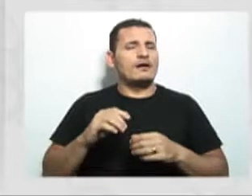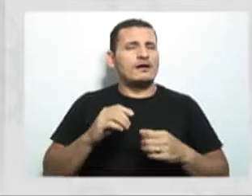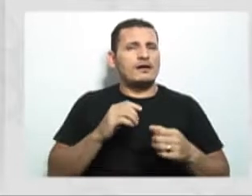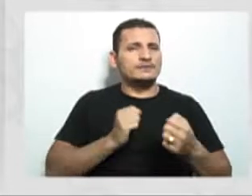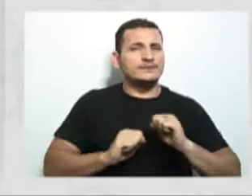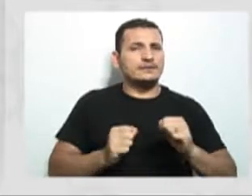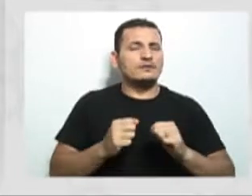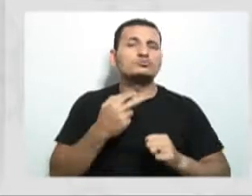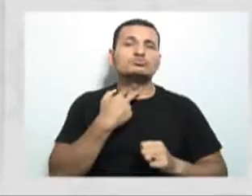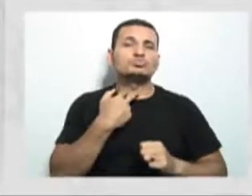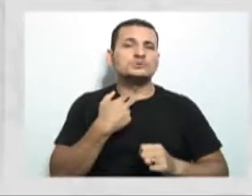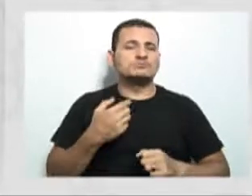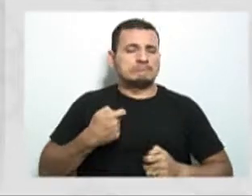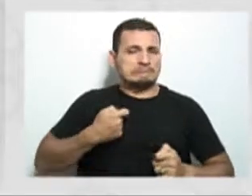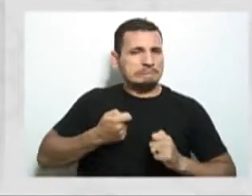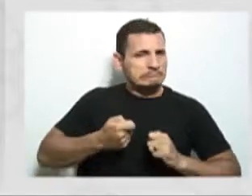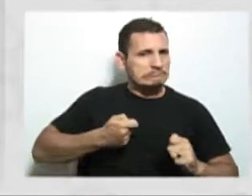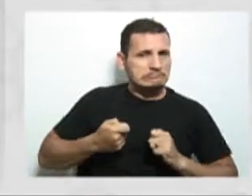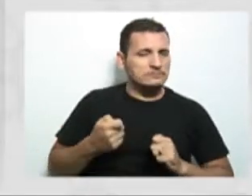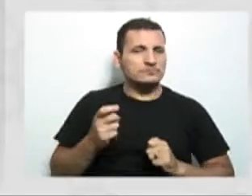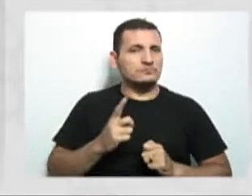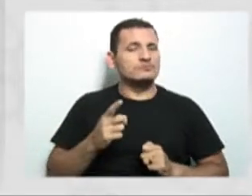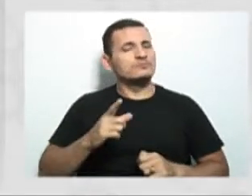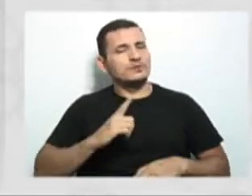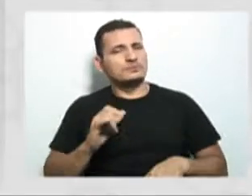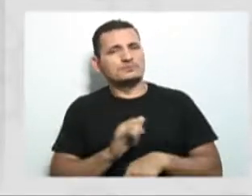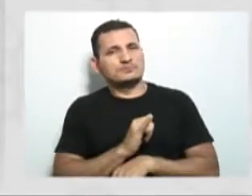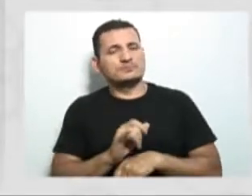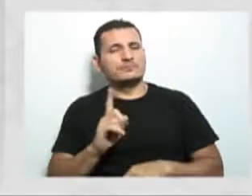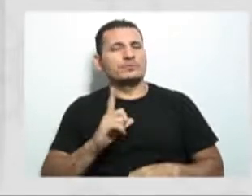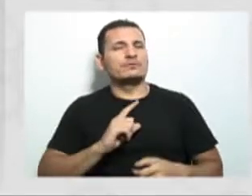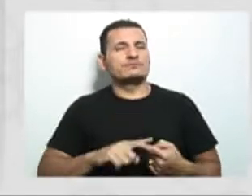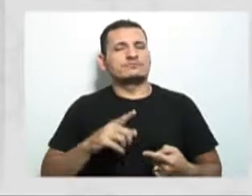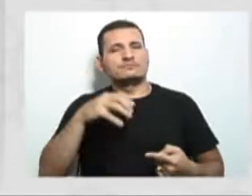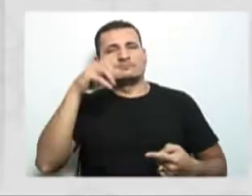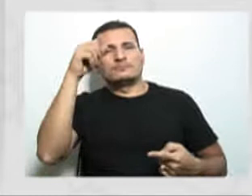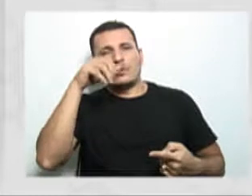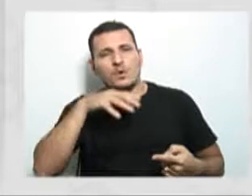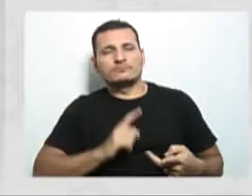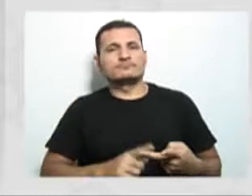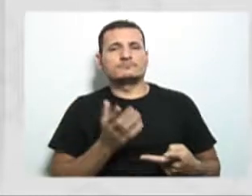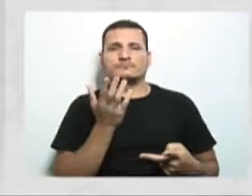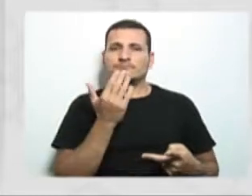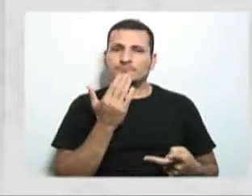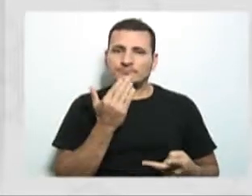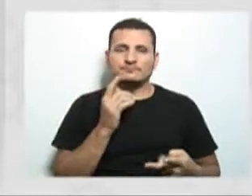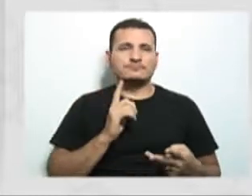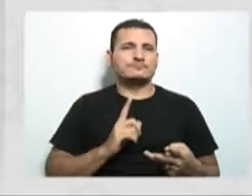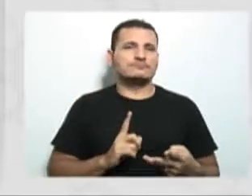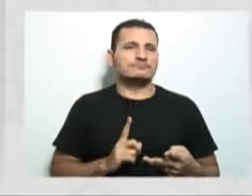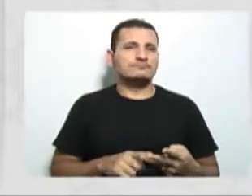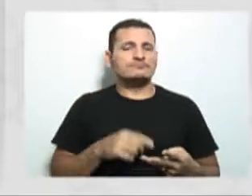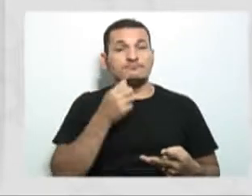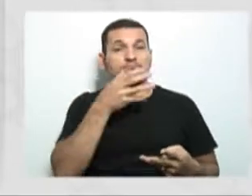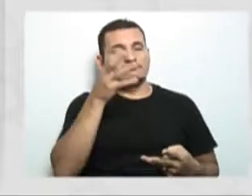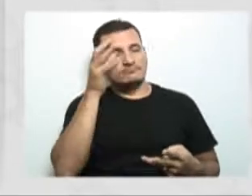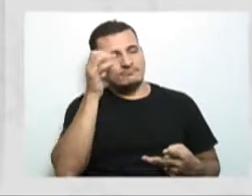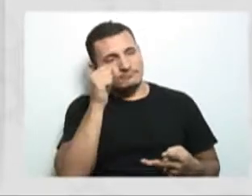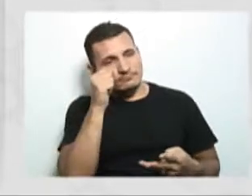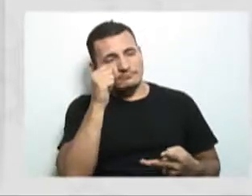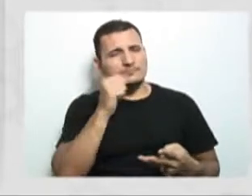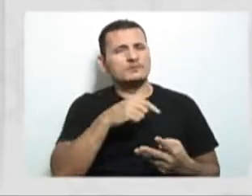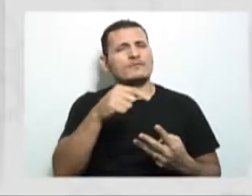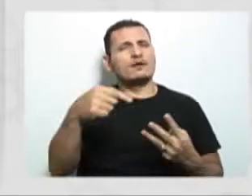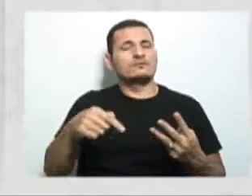você. E para isso existem técnicas fundamentais, desde respiração, a alimentação, não é? Um bom sono e tantas